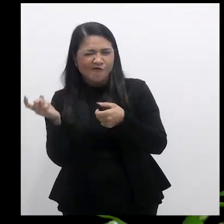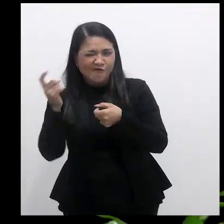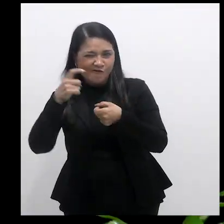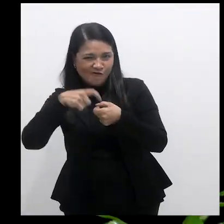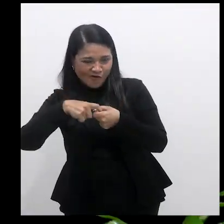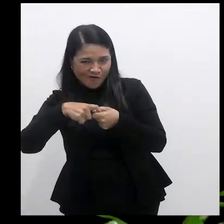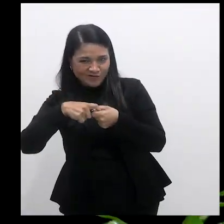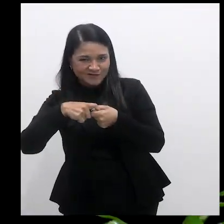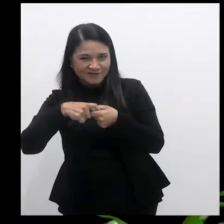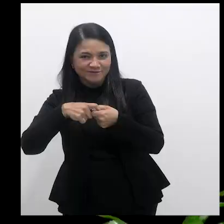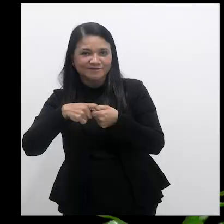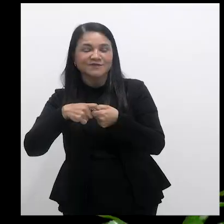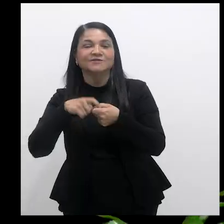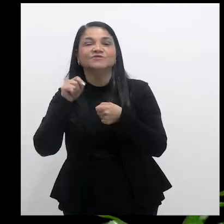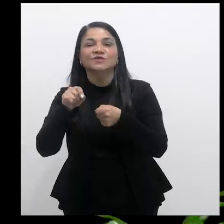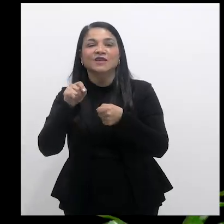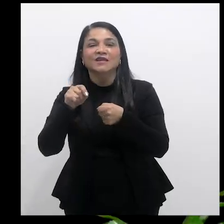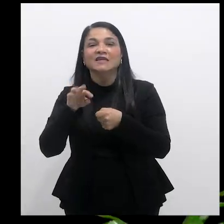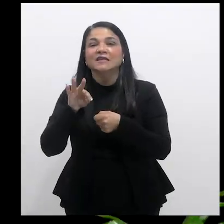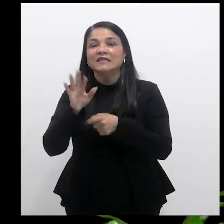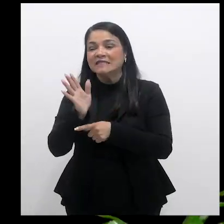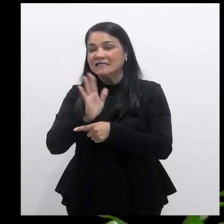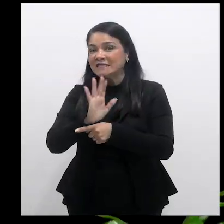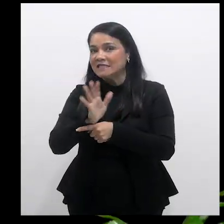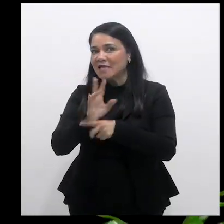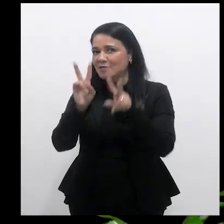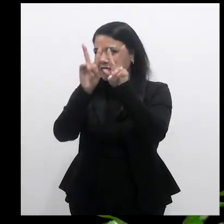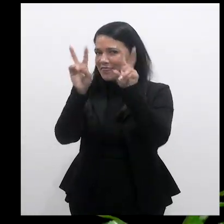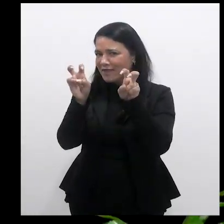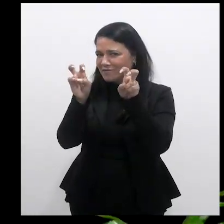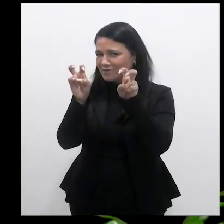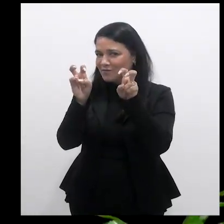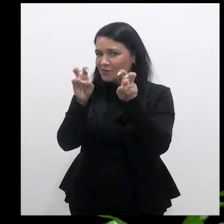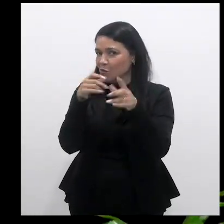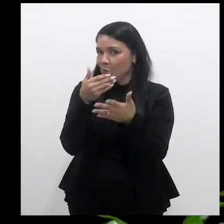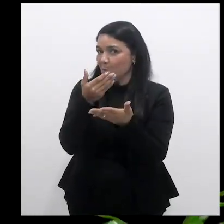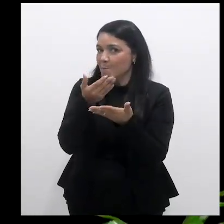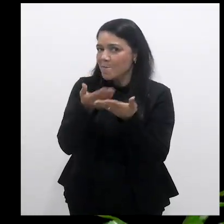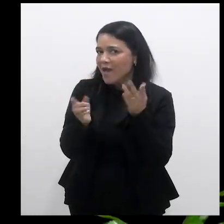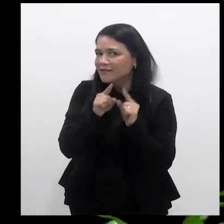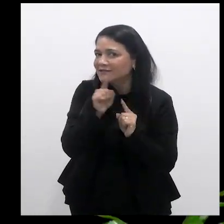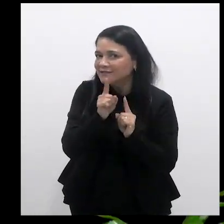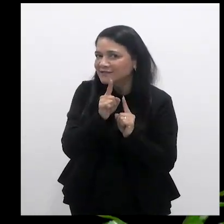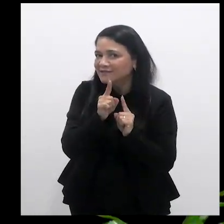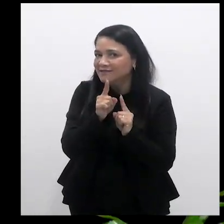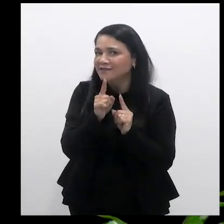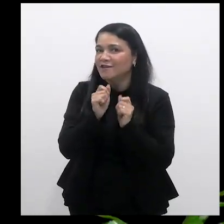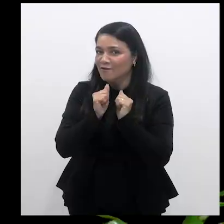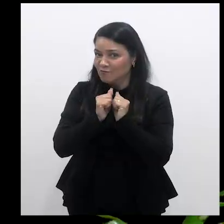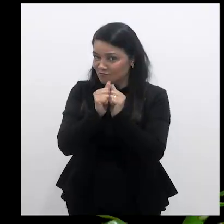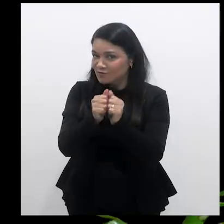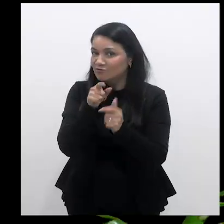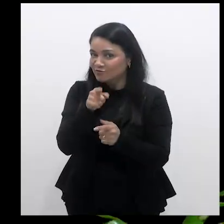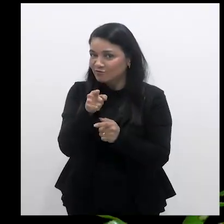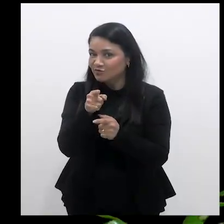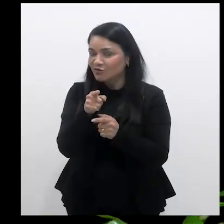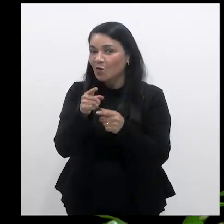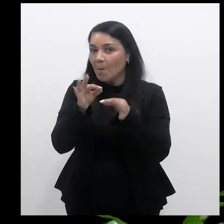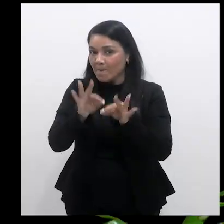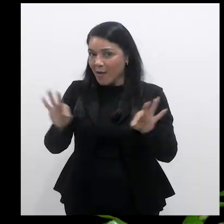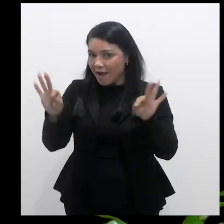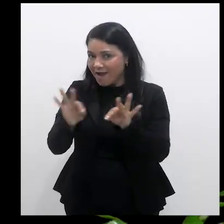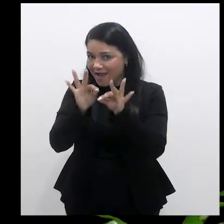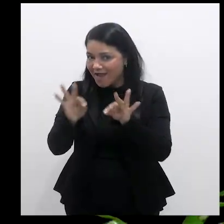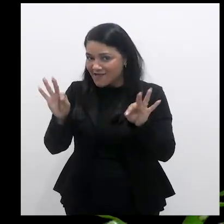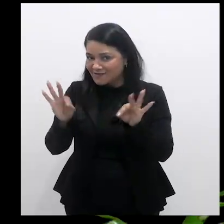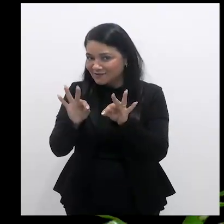esse bloco, mas a gente volta para ouvir sobre trilhas de cinema. Gente, não dá para perder, não dá. Fica com a gente,